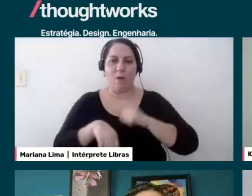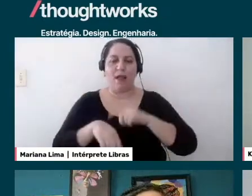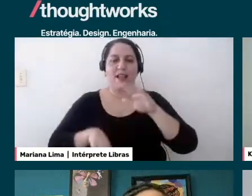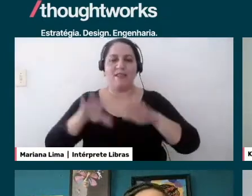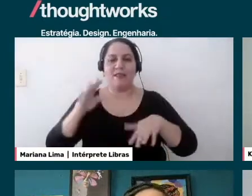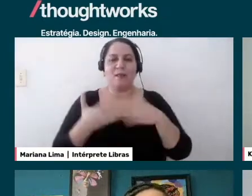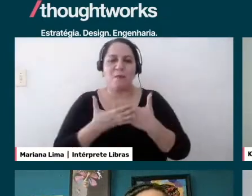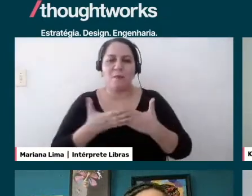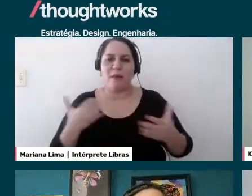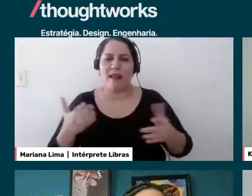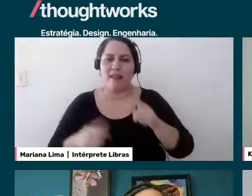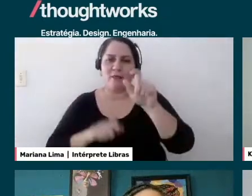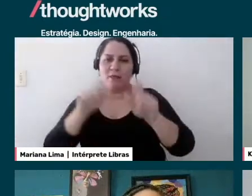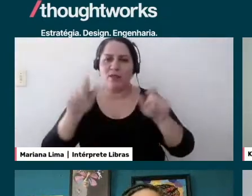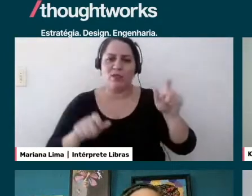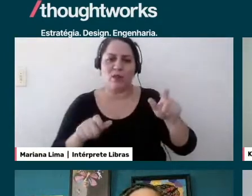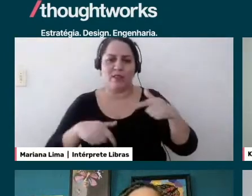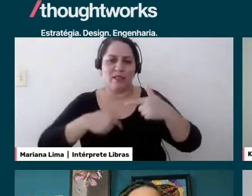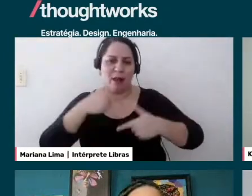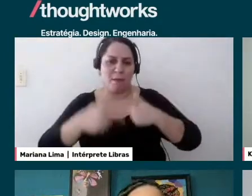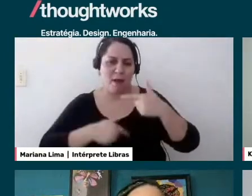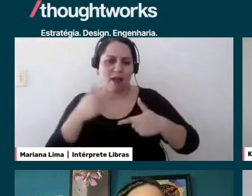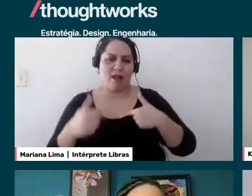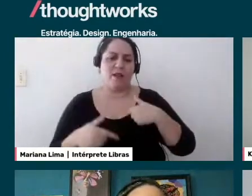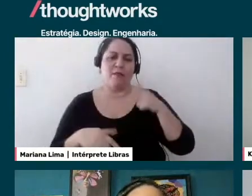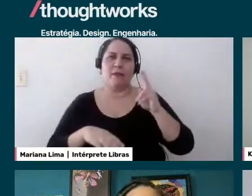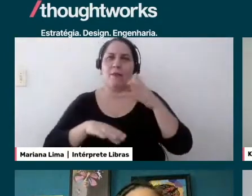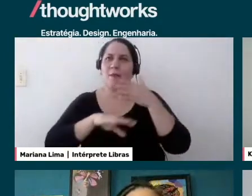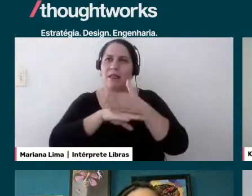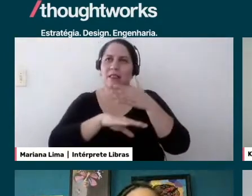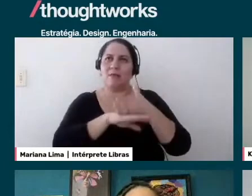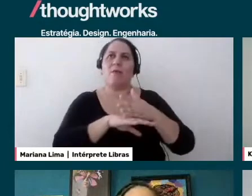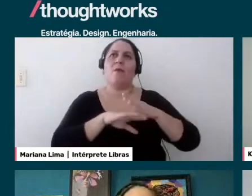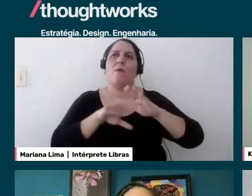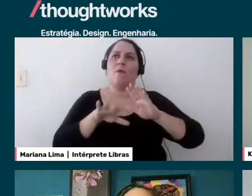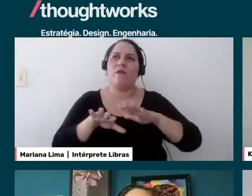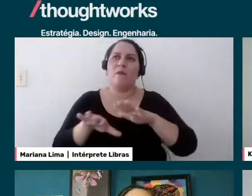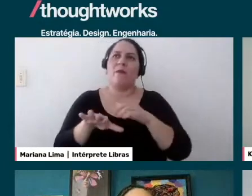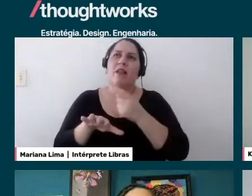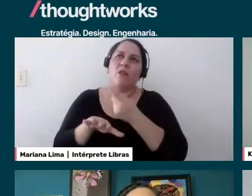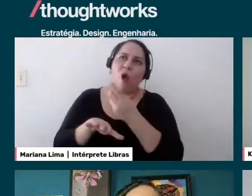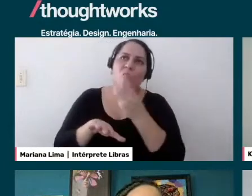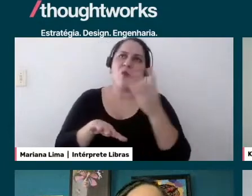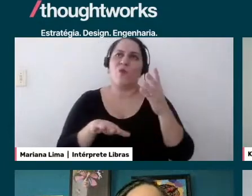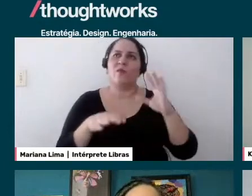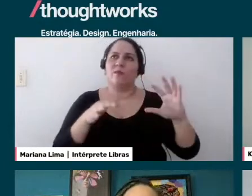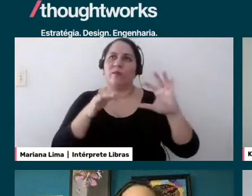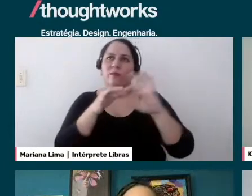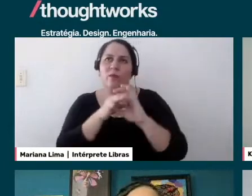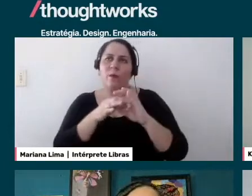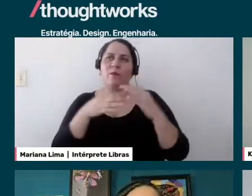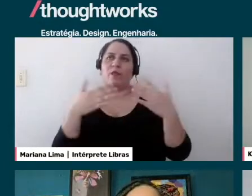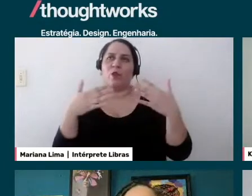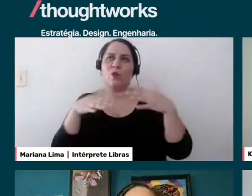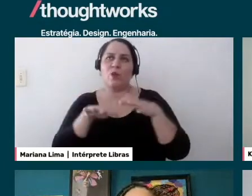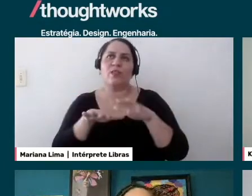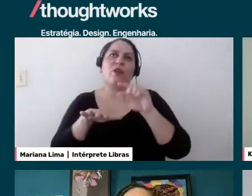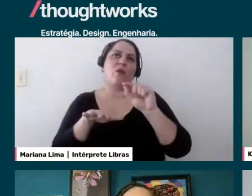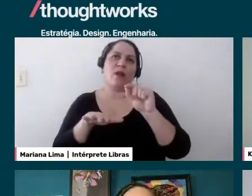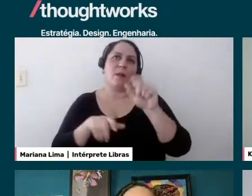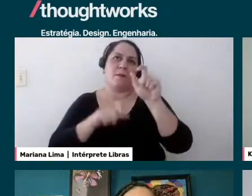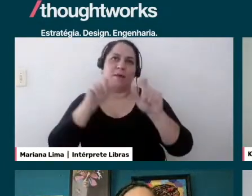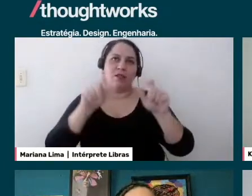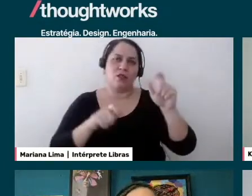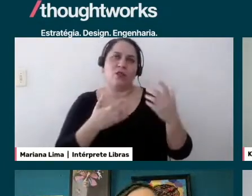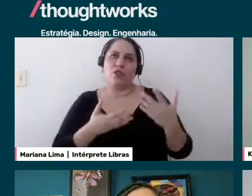que vêm das periferias. Eu participo de muitos movimentos que estão conectados com a inclusão da juventude periférica